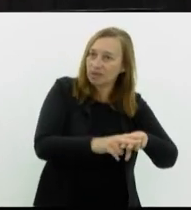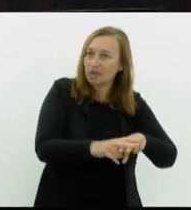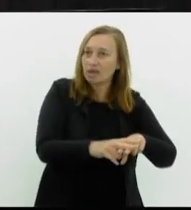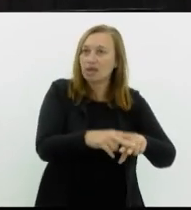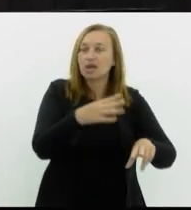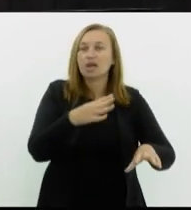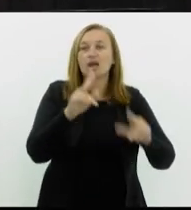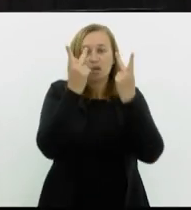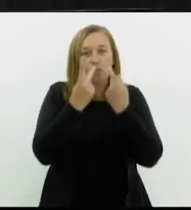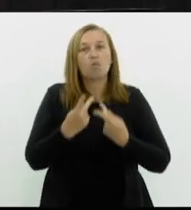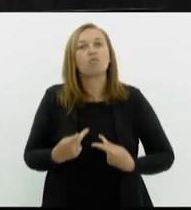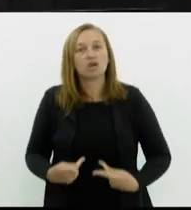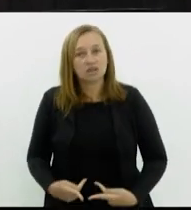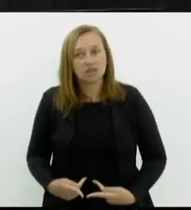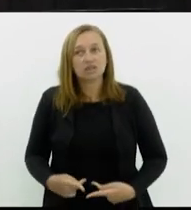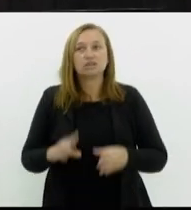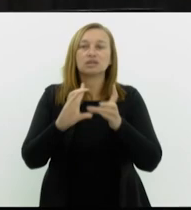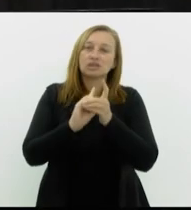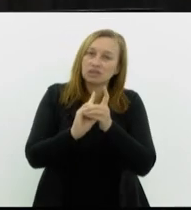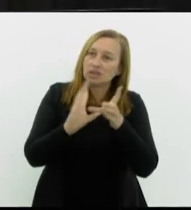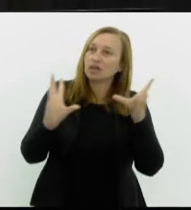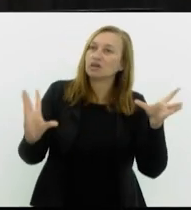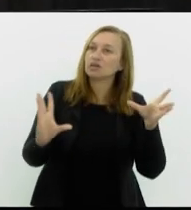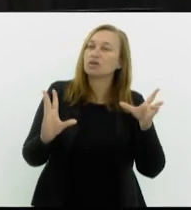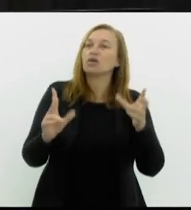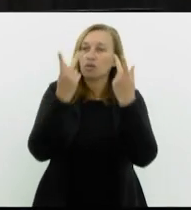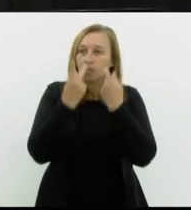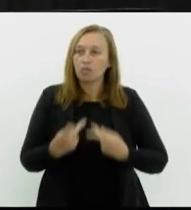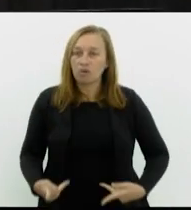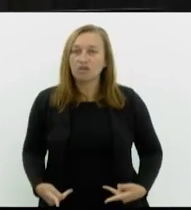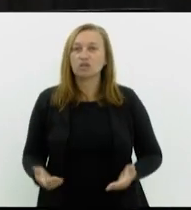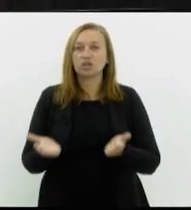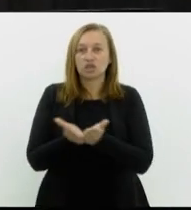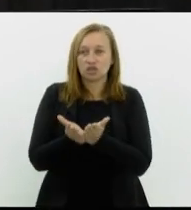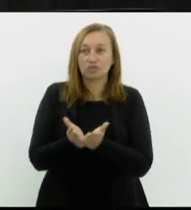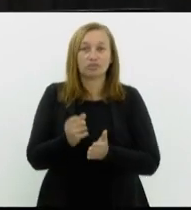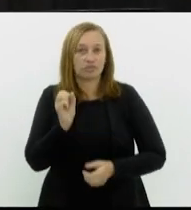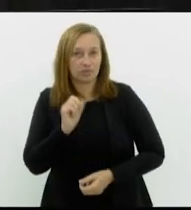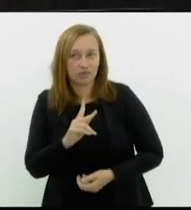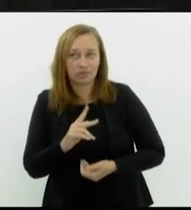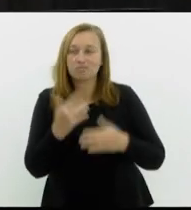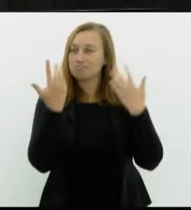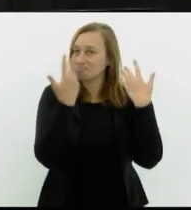algo humanitário, democrático, humano e cristão. Tá? Então, parabéns pelo seu trabalho.